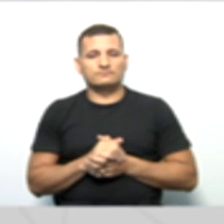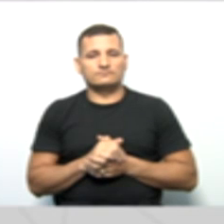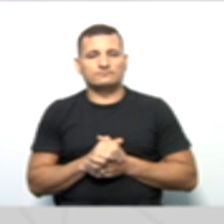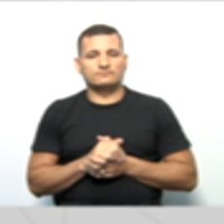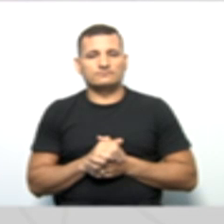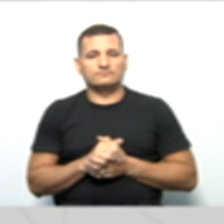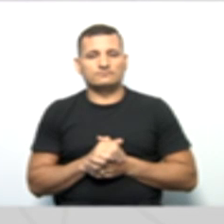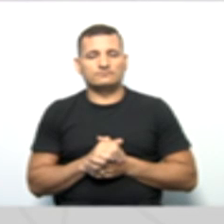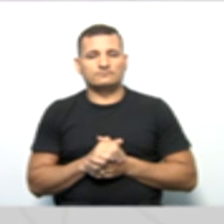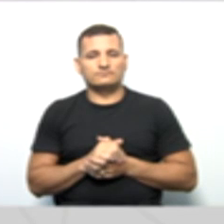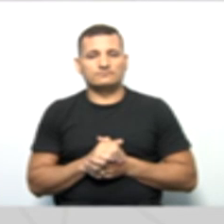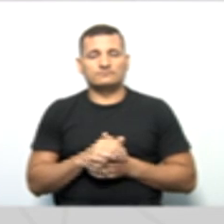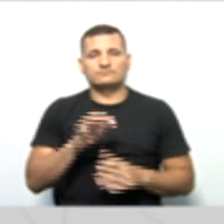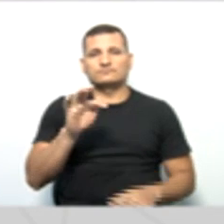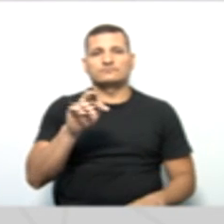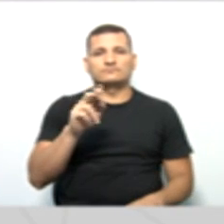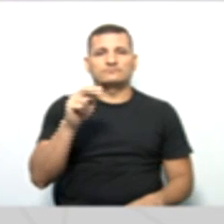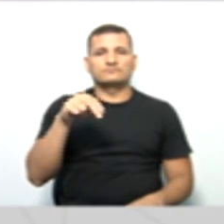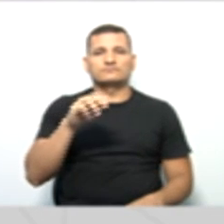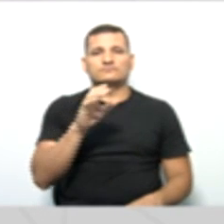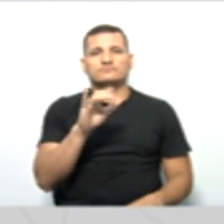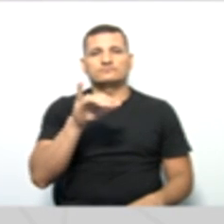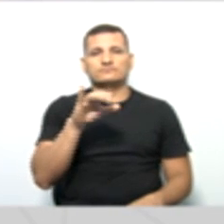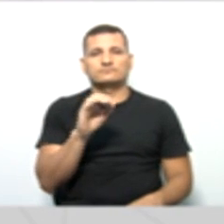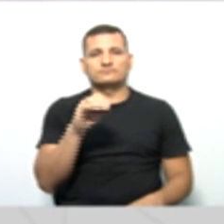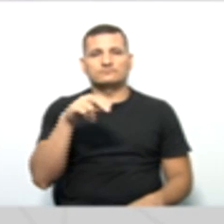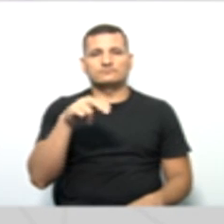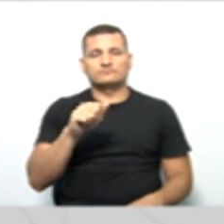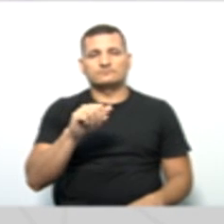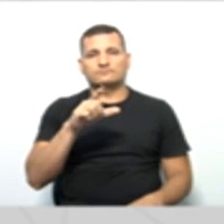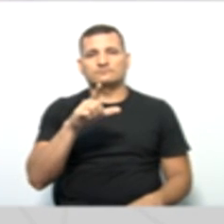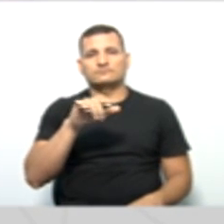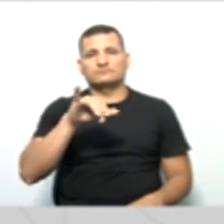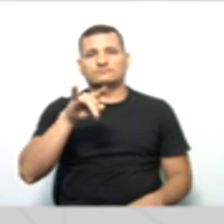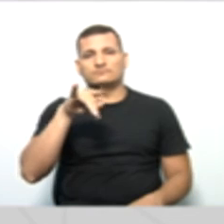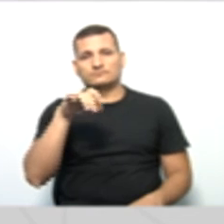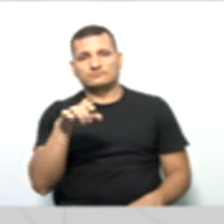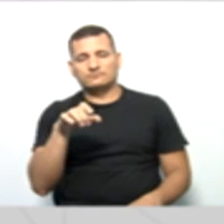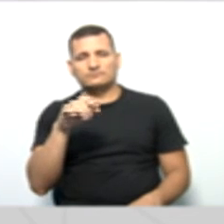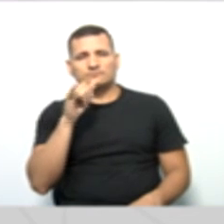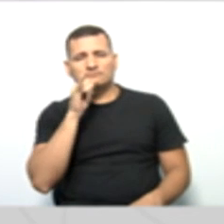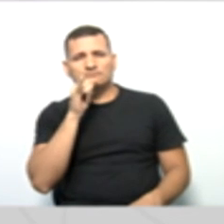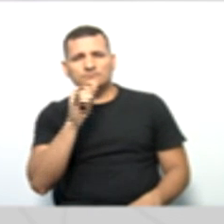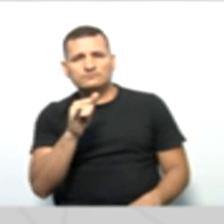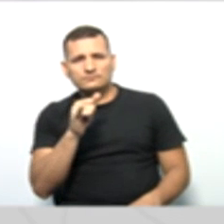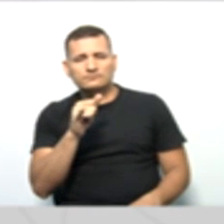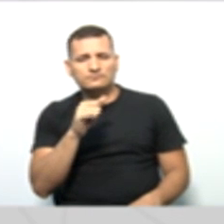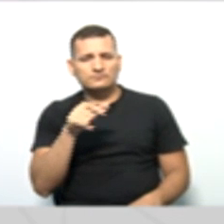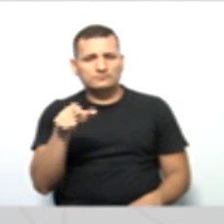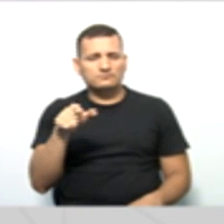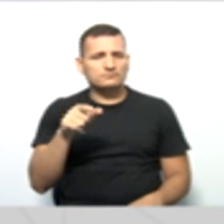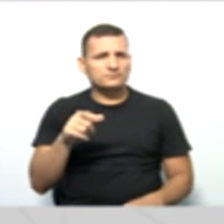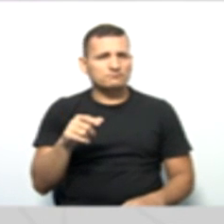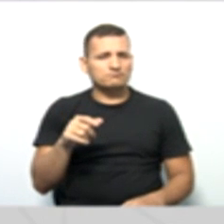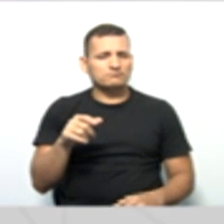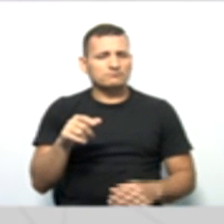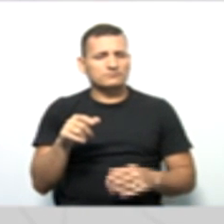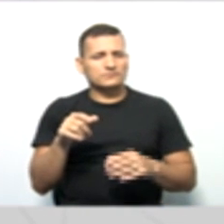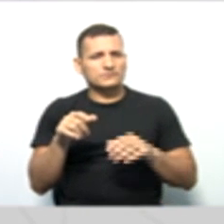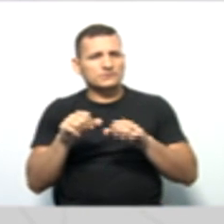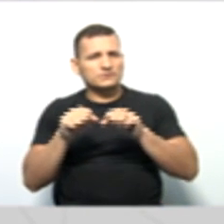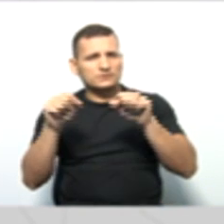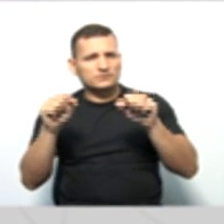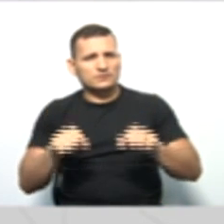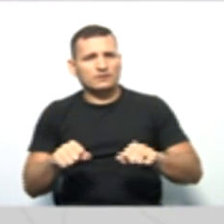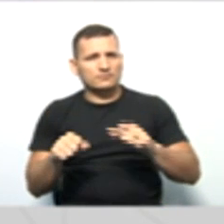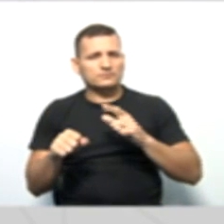Funcionalidade, atributos de qualidade. Se ele funciona da forma esperada, se o meu sistema ele